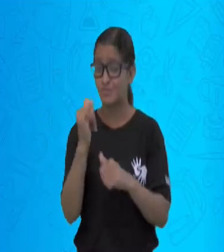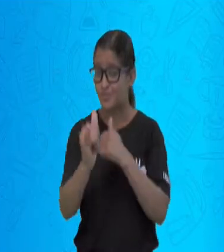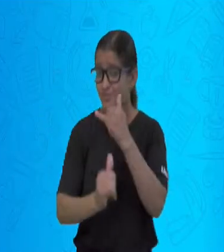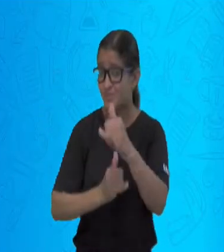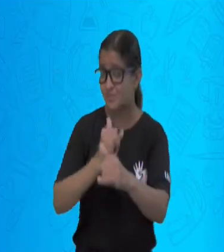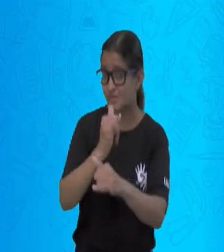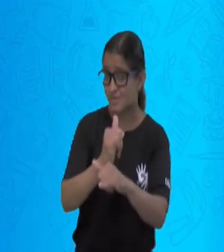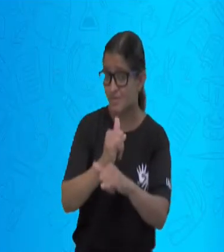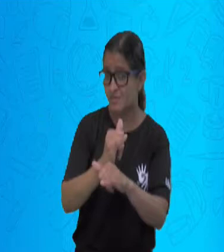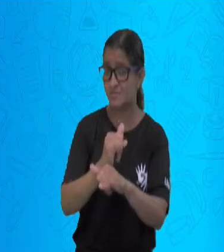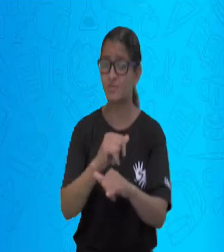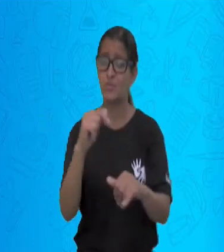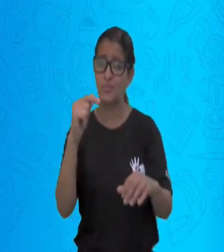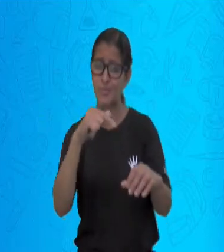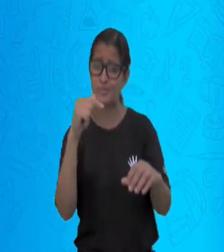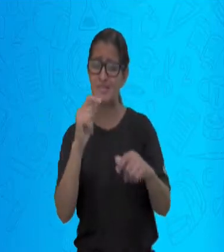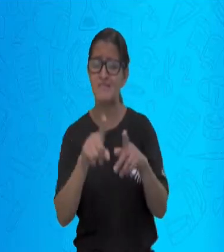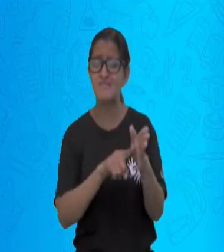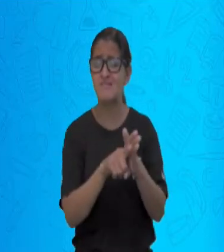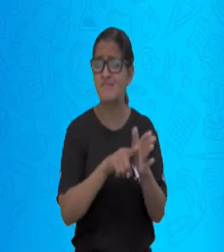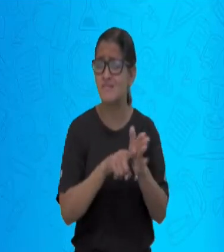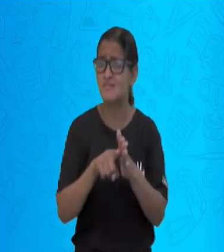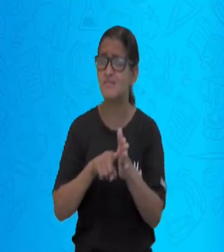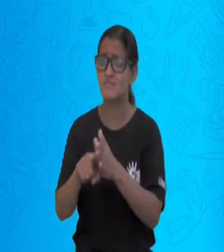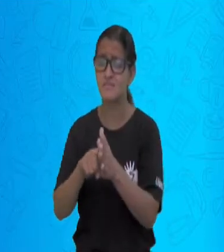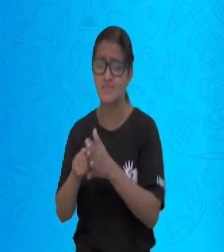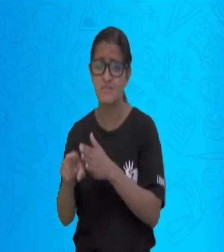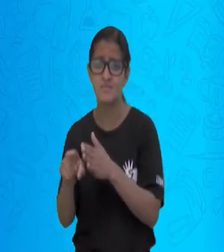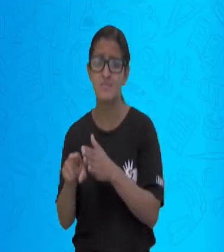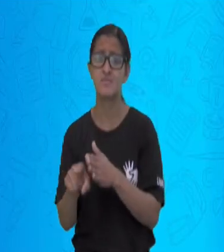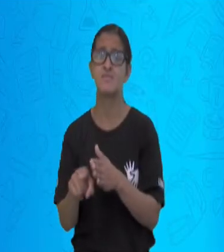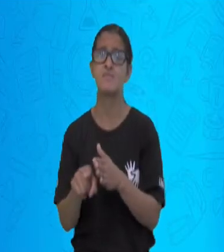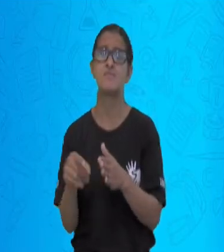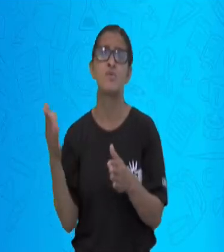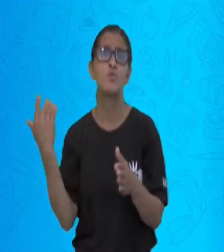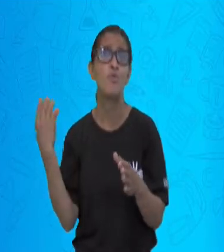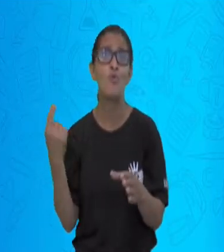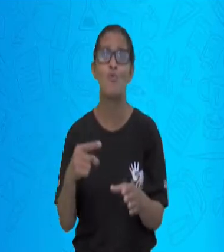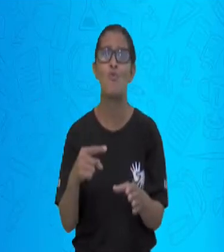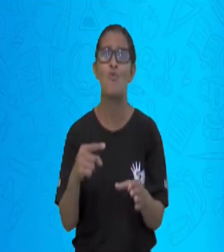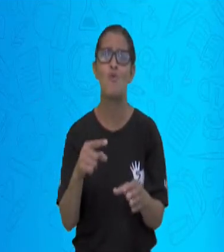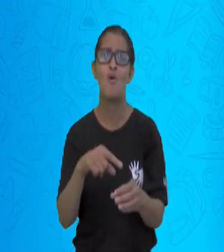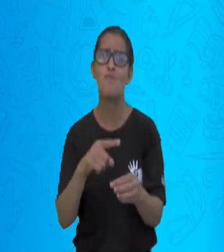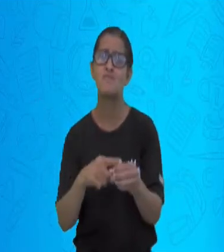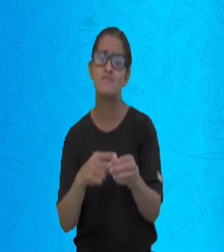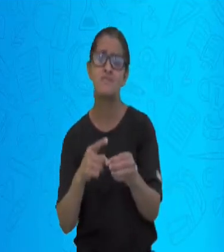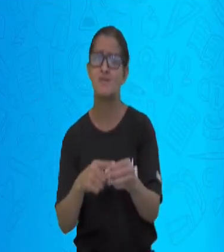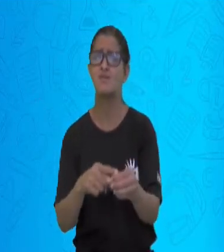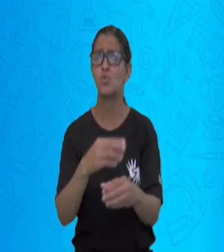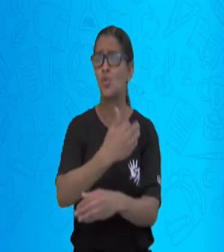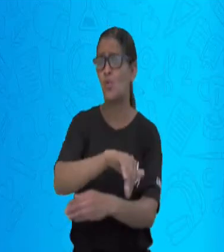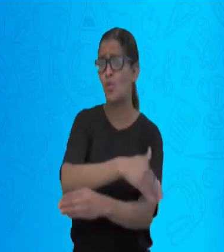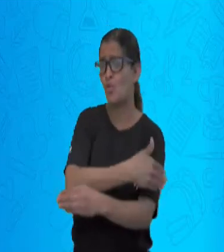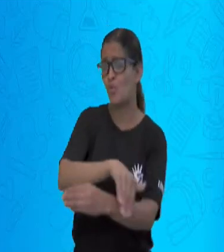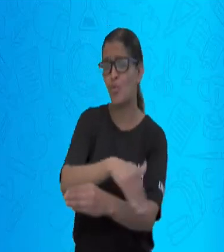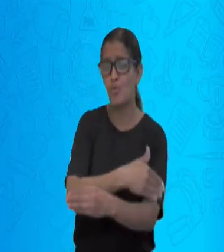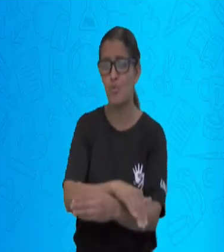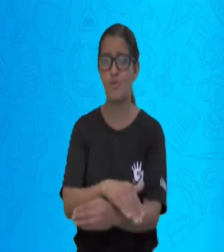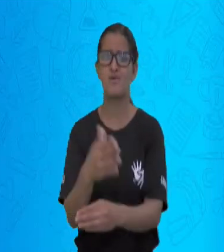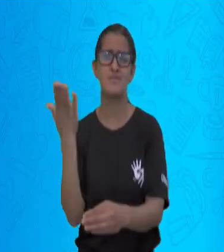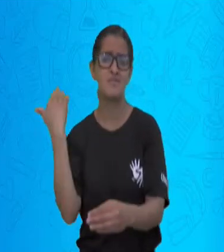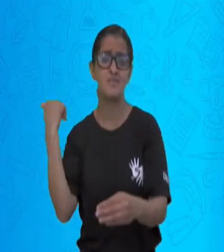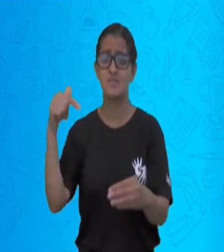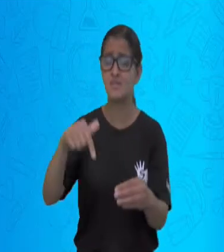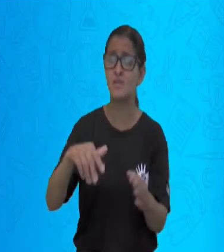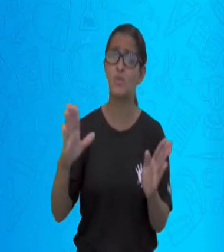naquele Google Maps, você consegue verificar como era o seu bairro, né? E como ele é hoje. Então a gente consegue ver